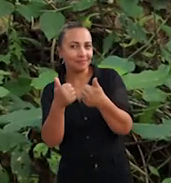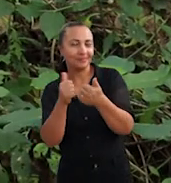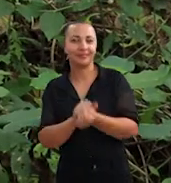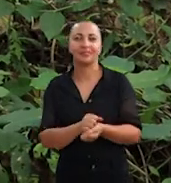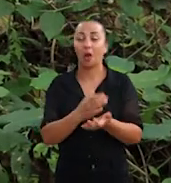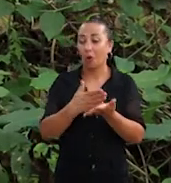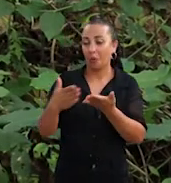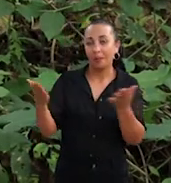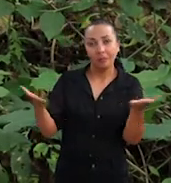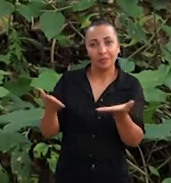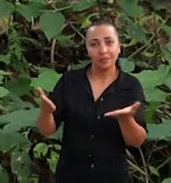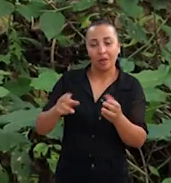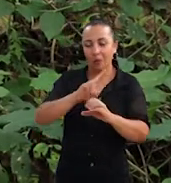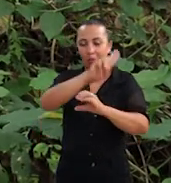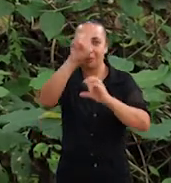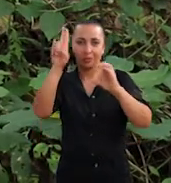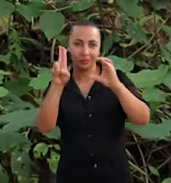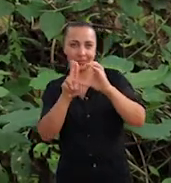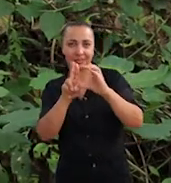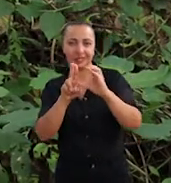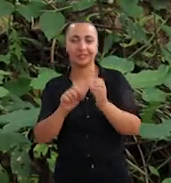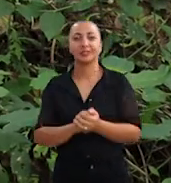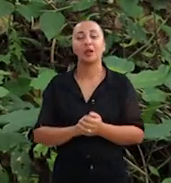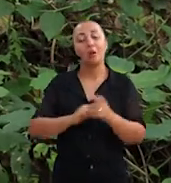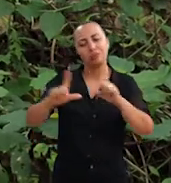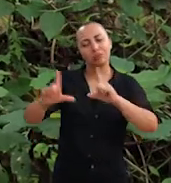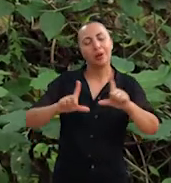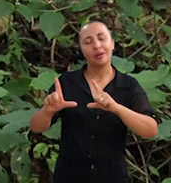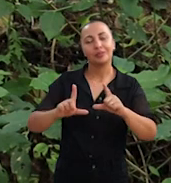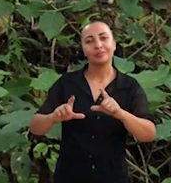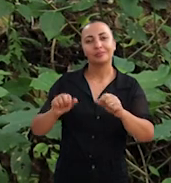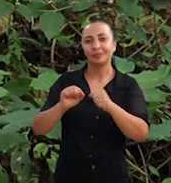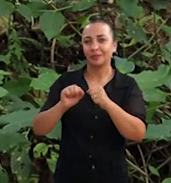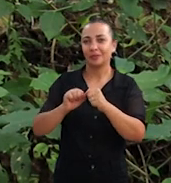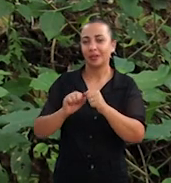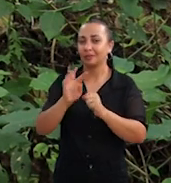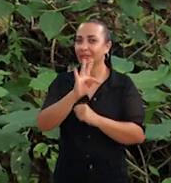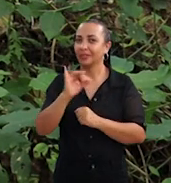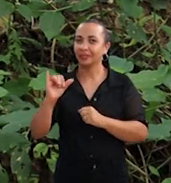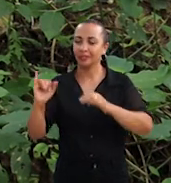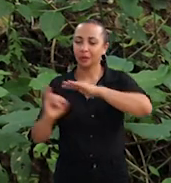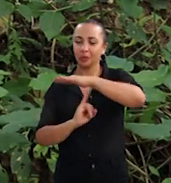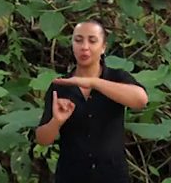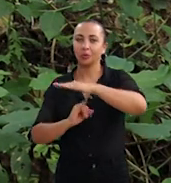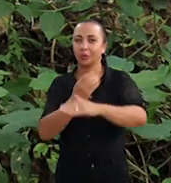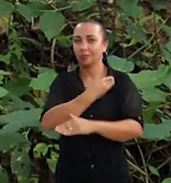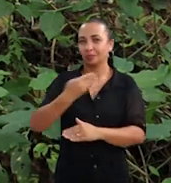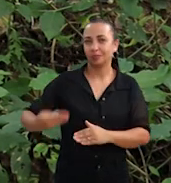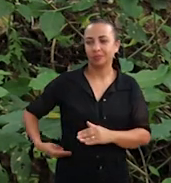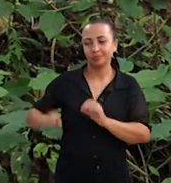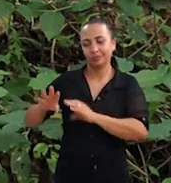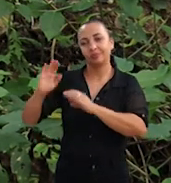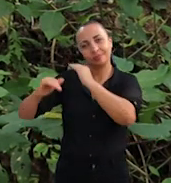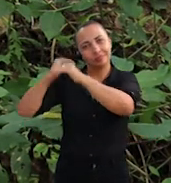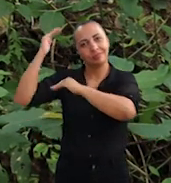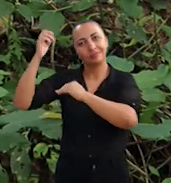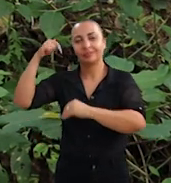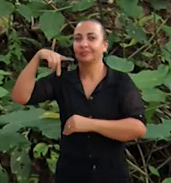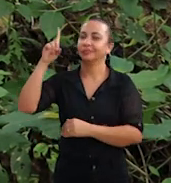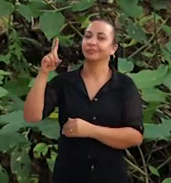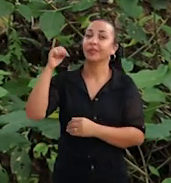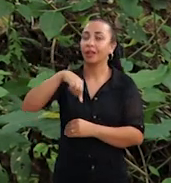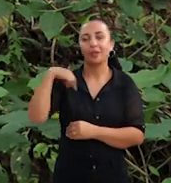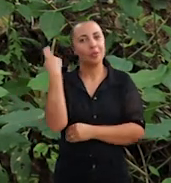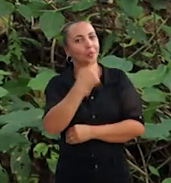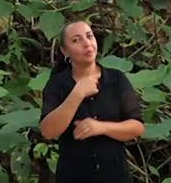Olá, tudo bem? A partir de agora começa mais um Universciência, um programa feito por TVs e instituições públicas de ensino superior